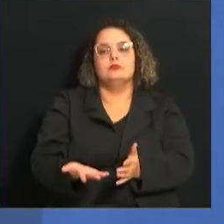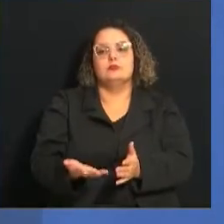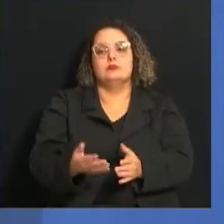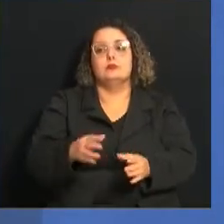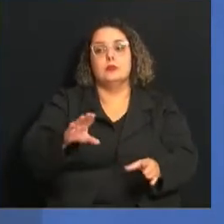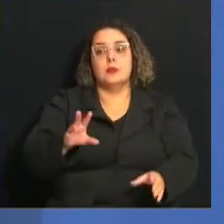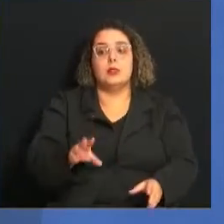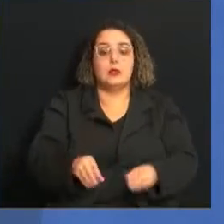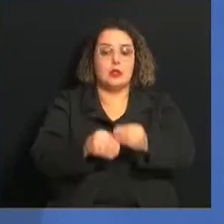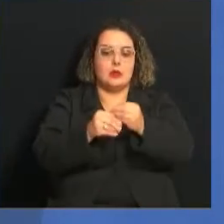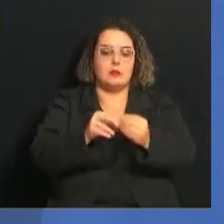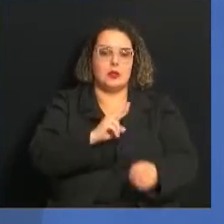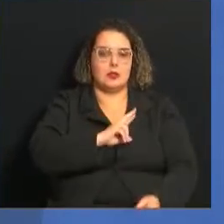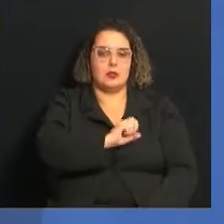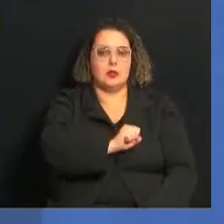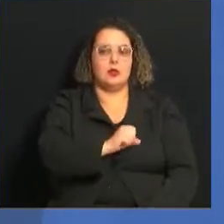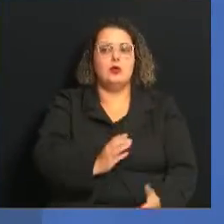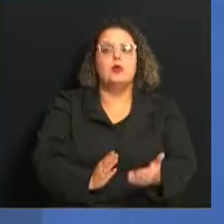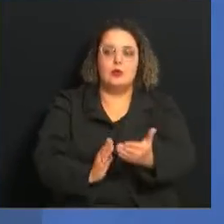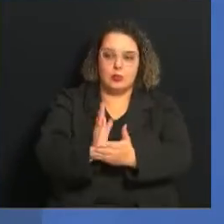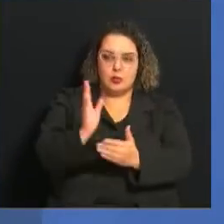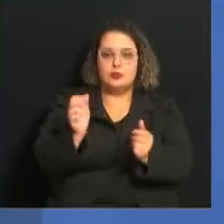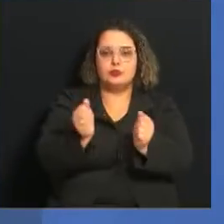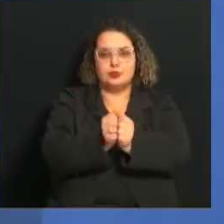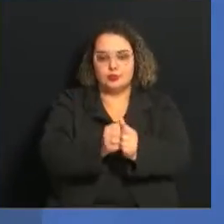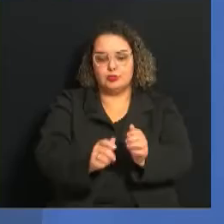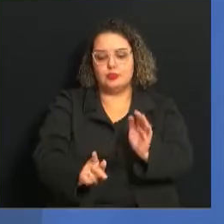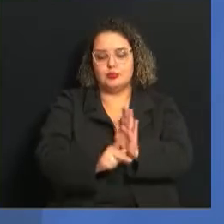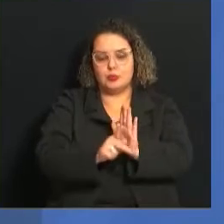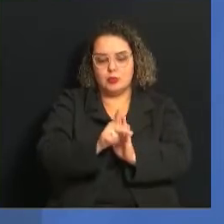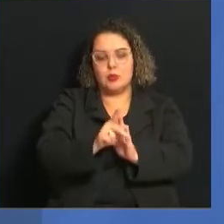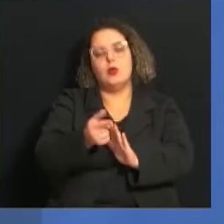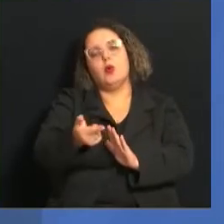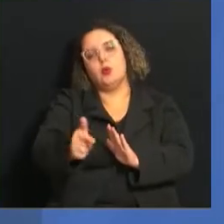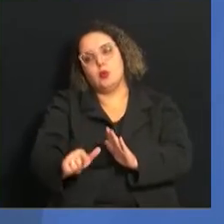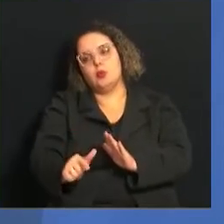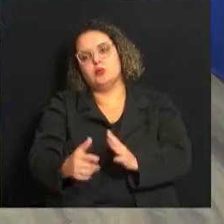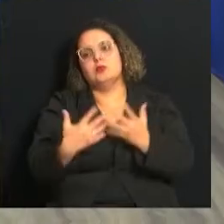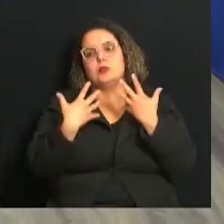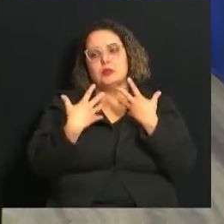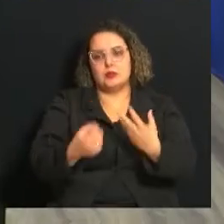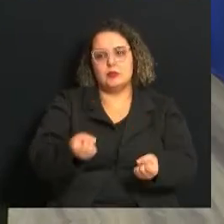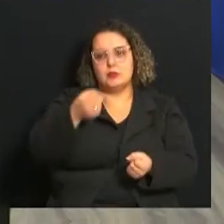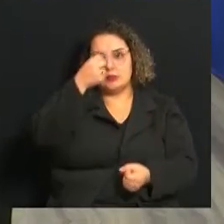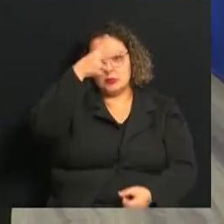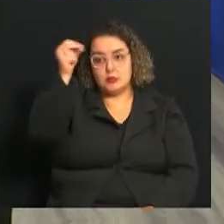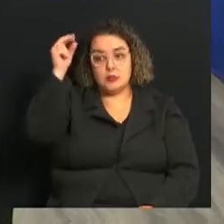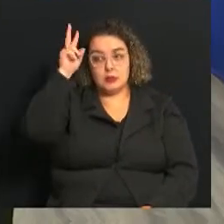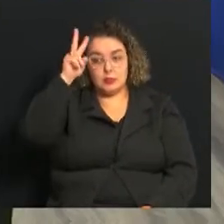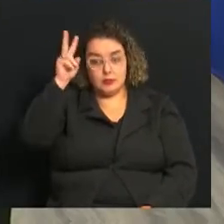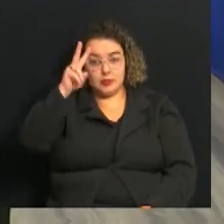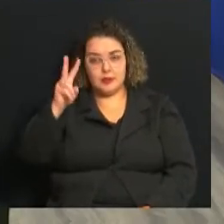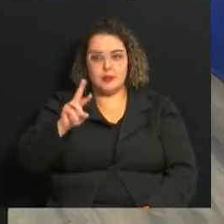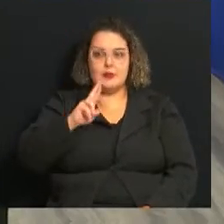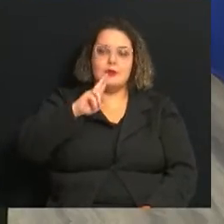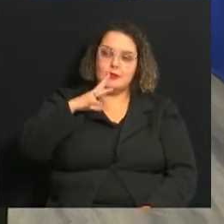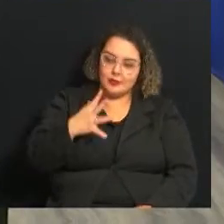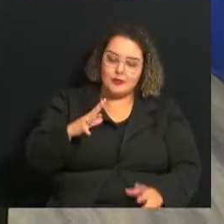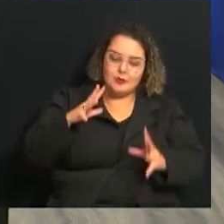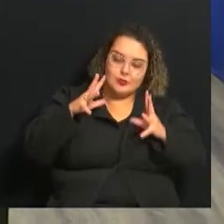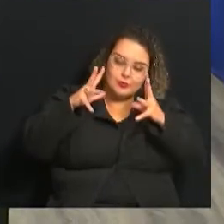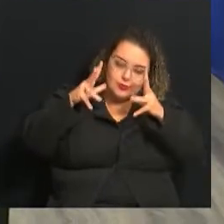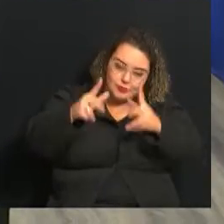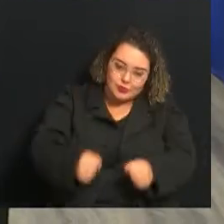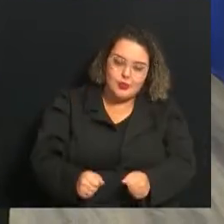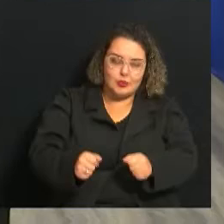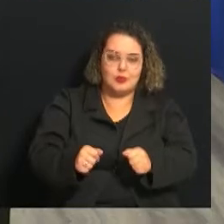foi aprovada e, juntamente com o projeto, segue agora para a sanção do prefeito. Lembrando que o resultado completo está lá no